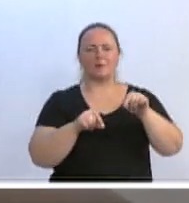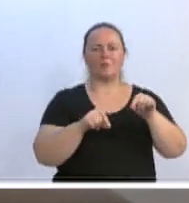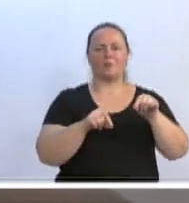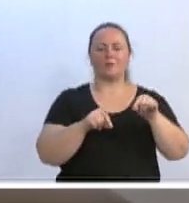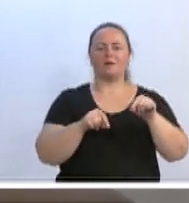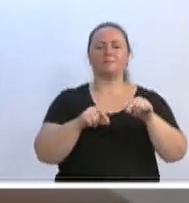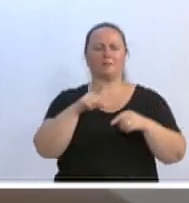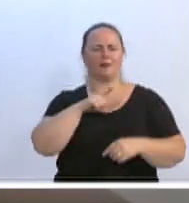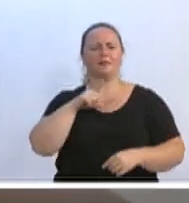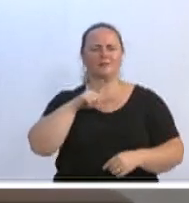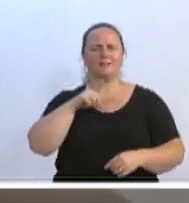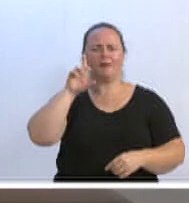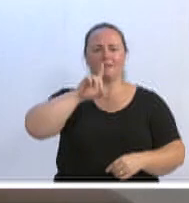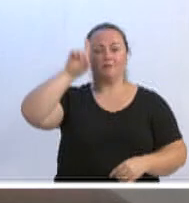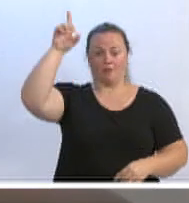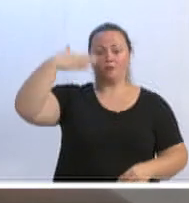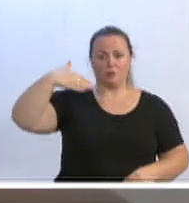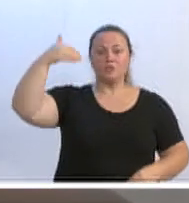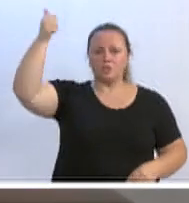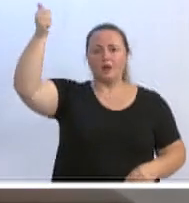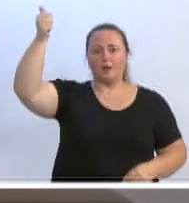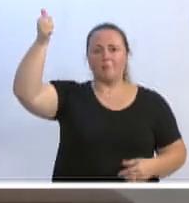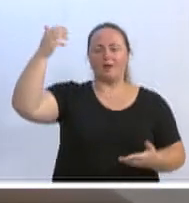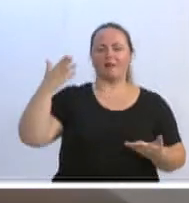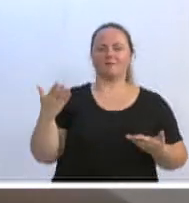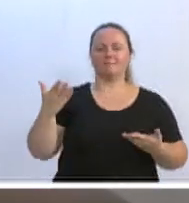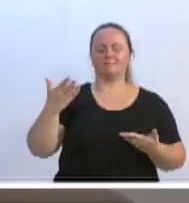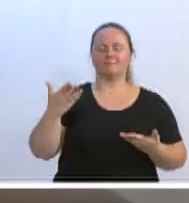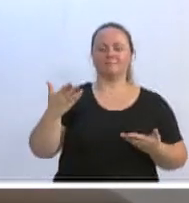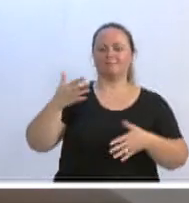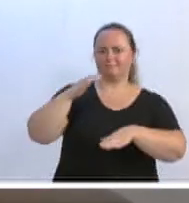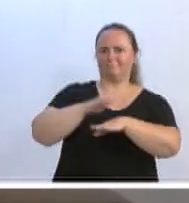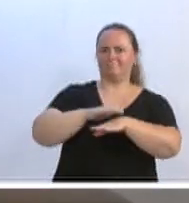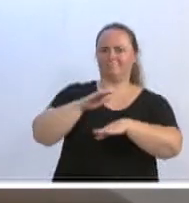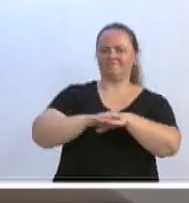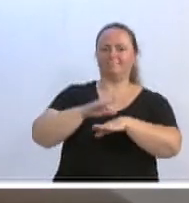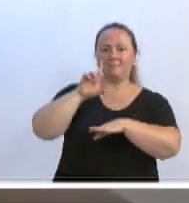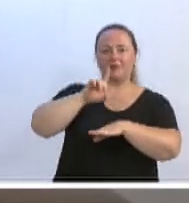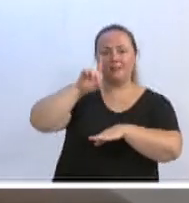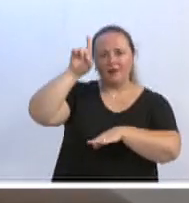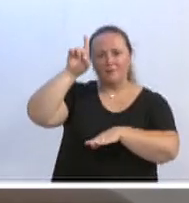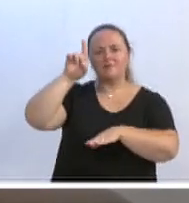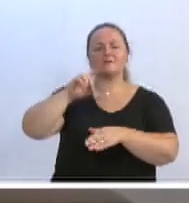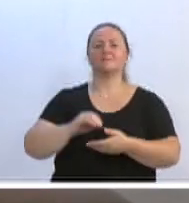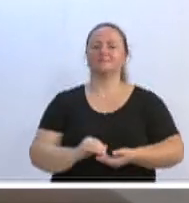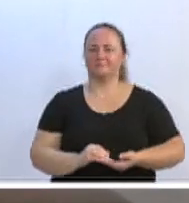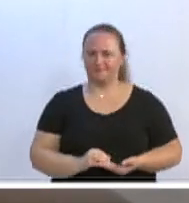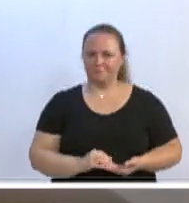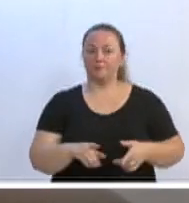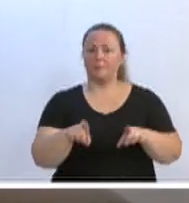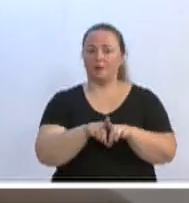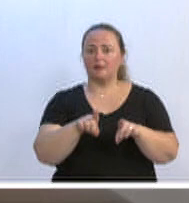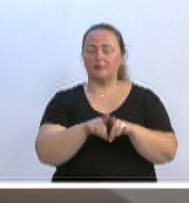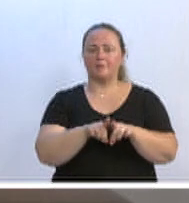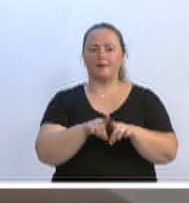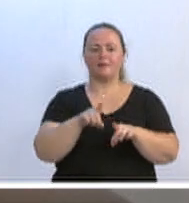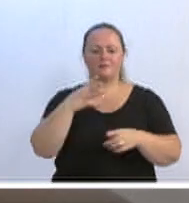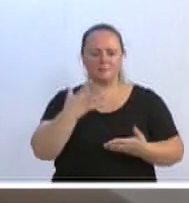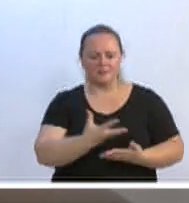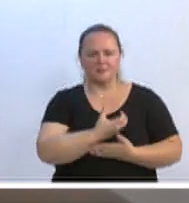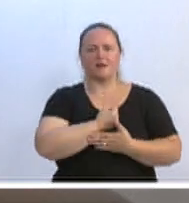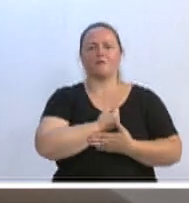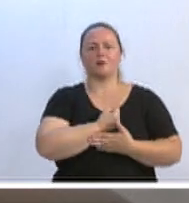de um chamado que vem de Deus, de um ato que vem desse Deus. E também ela é um processo.